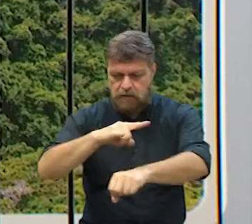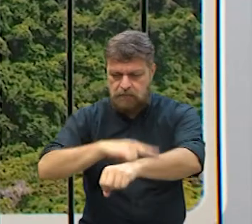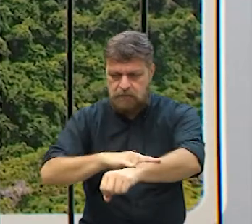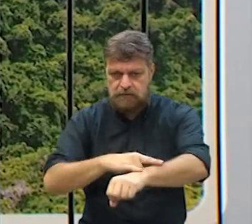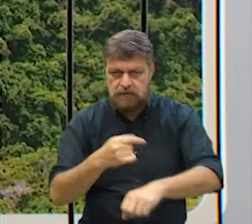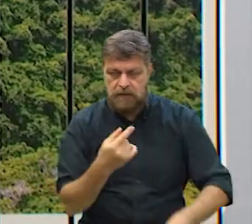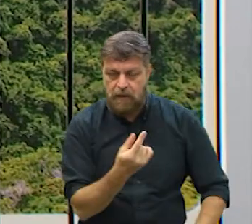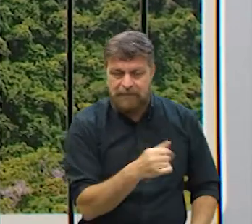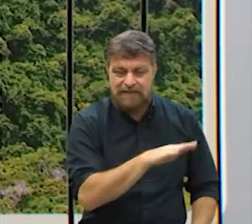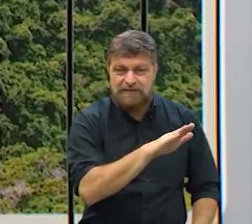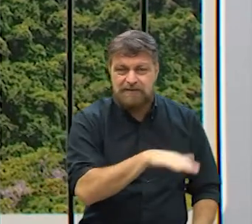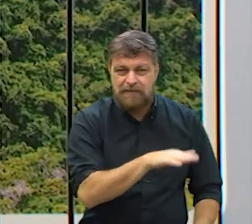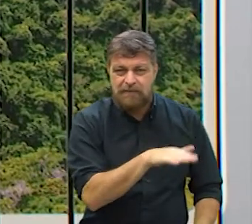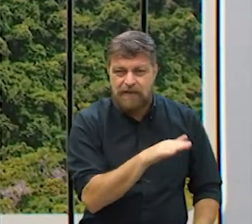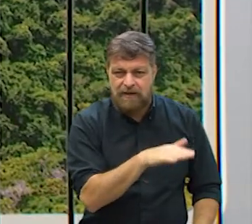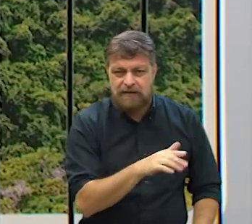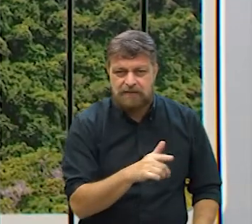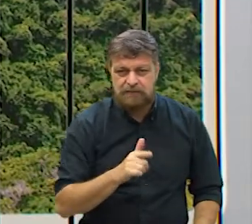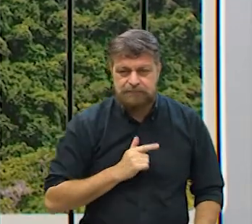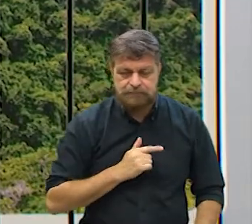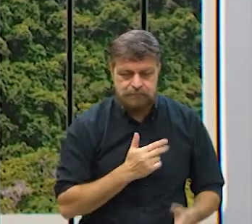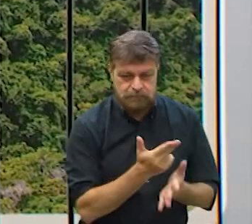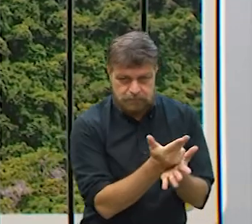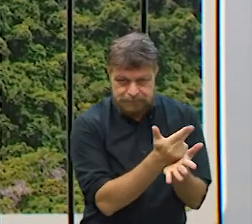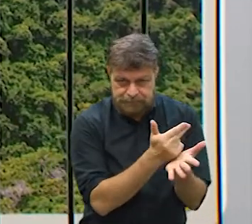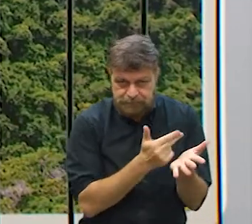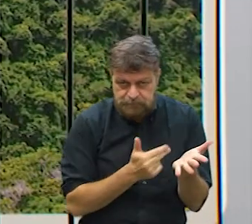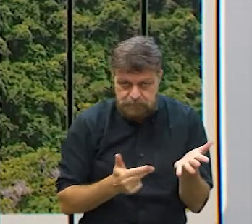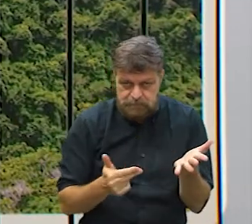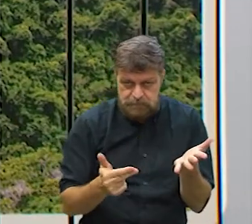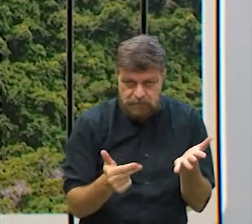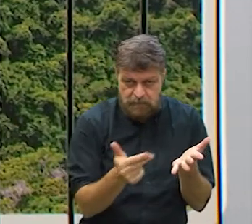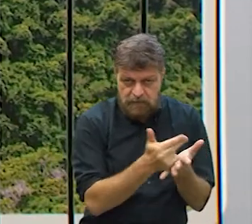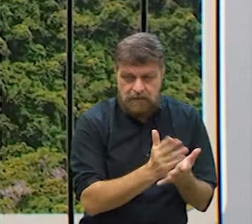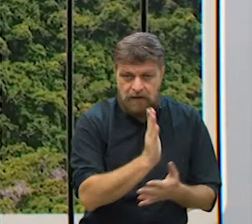lote por um preço barato, com a planta